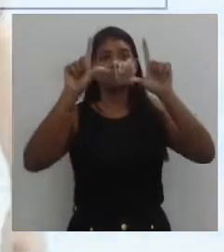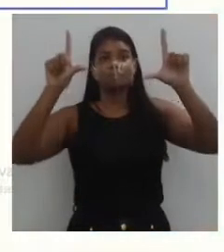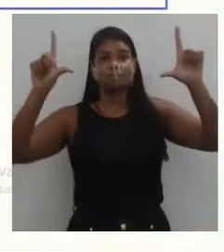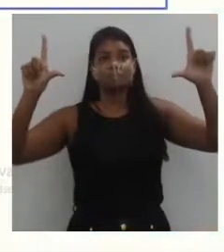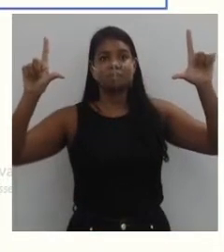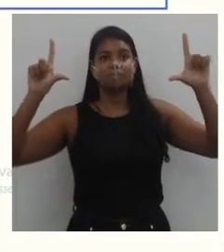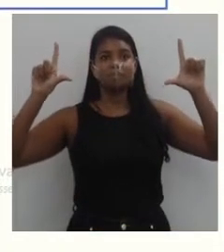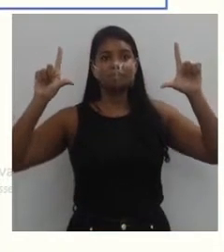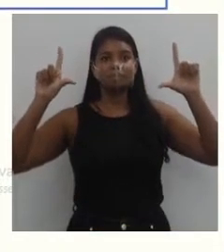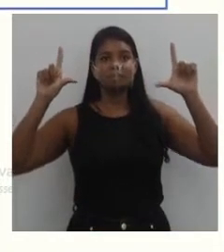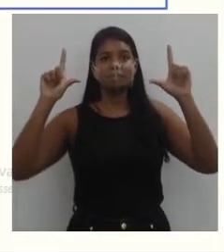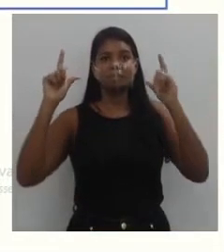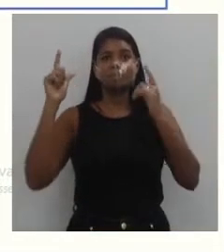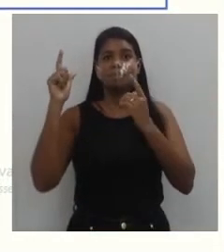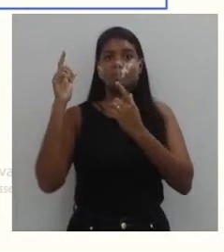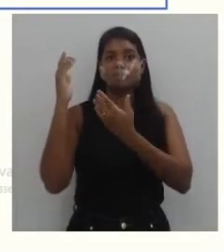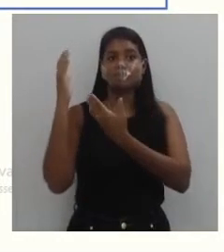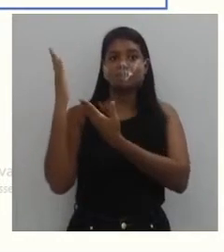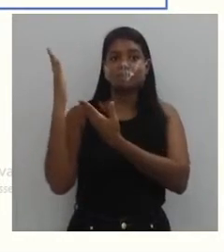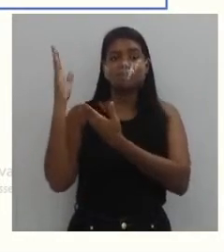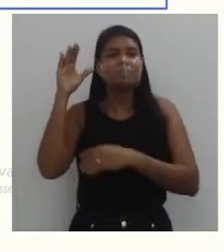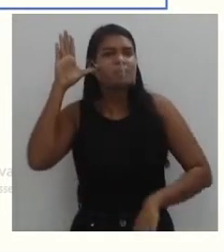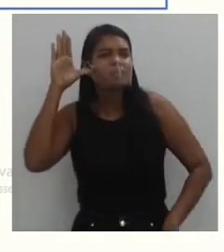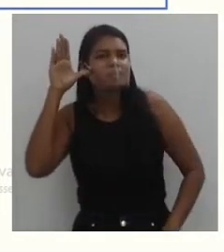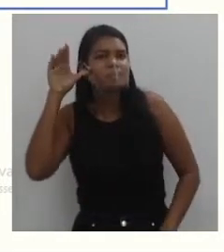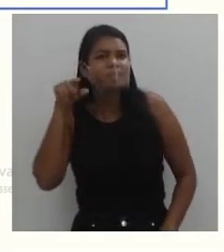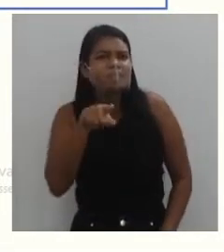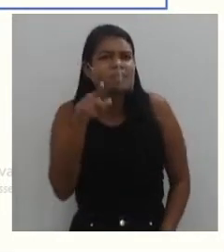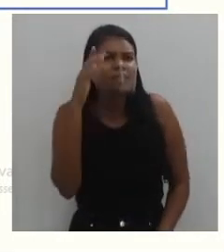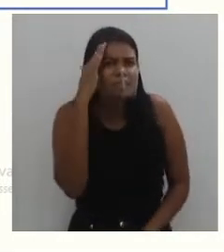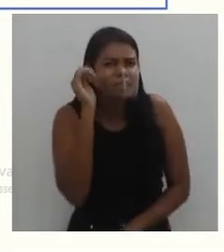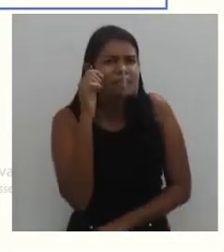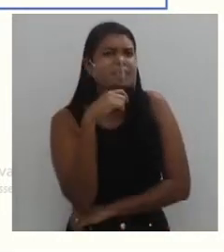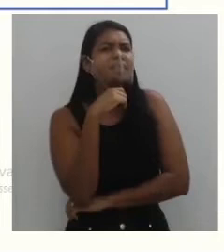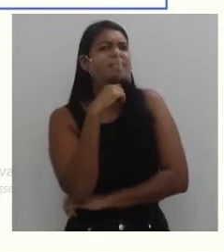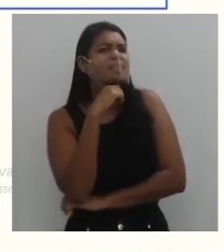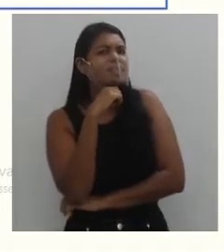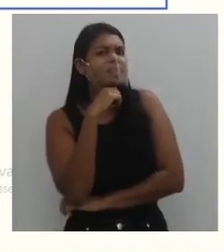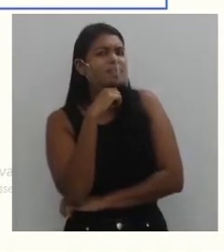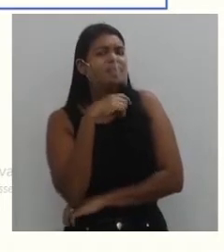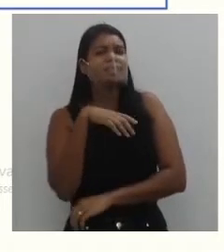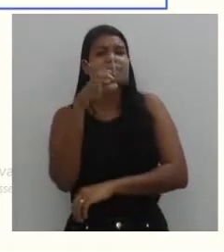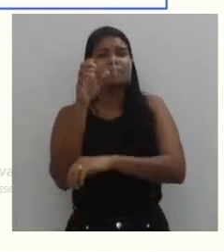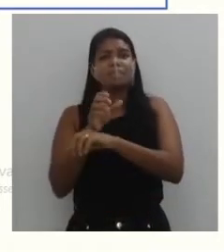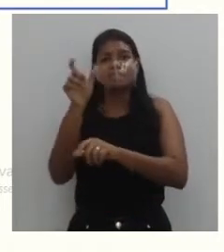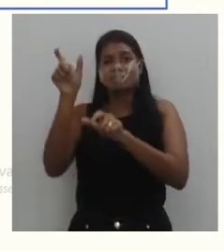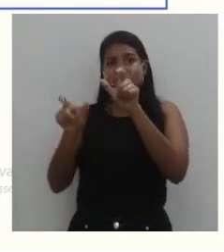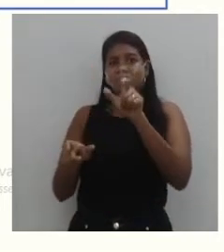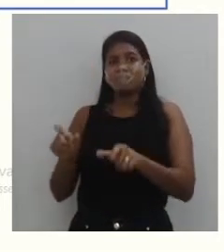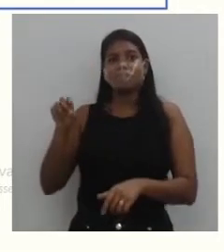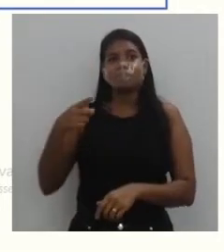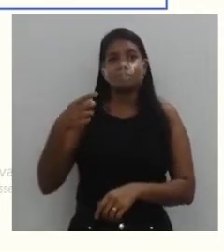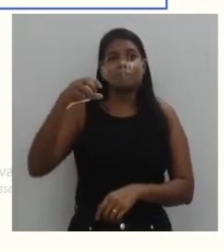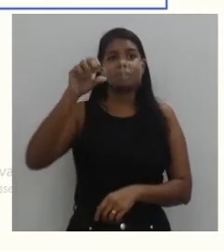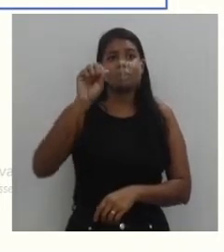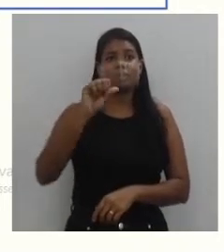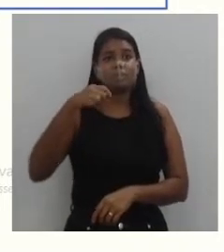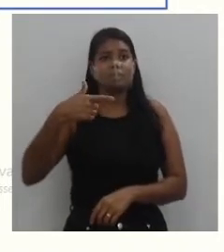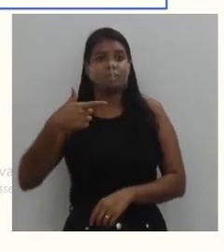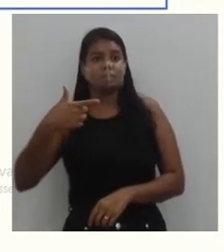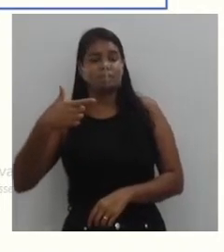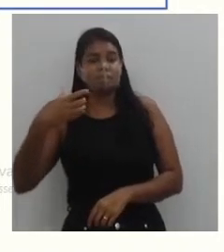tela, trago para vocês uma curiosidade. Você sabia? A Constituição de